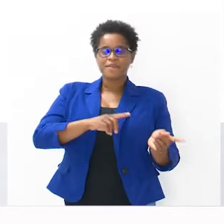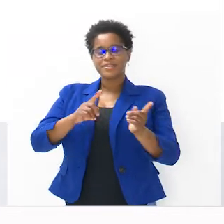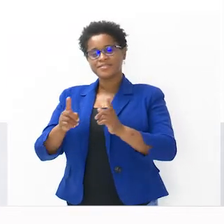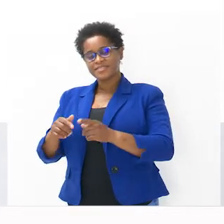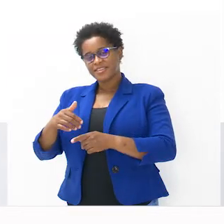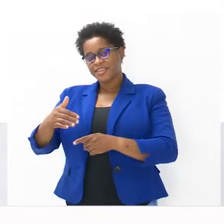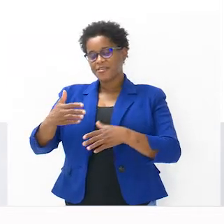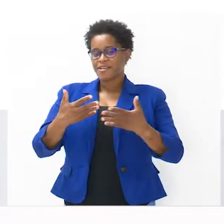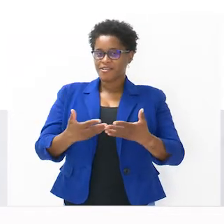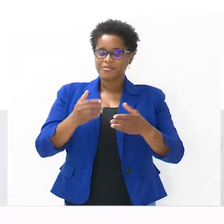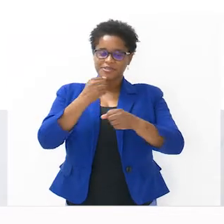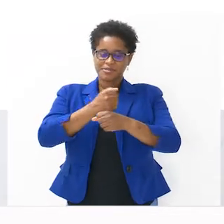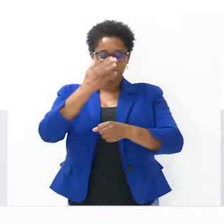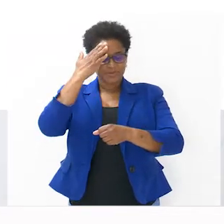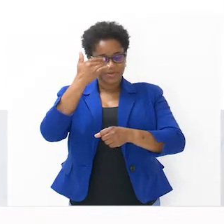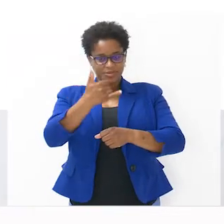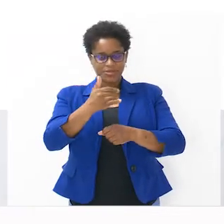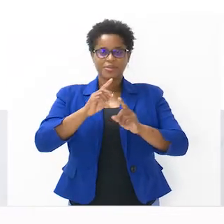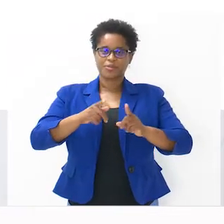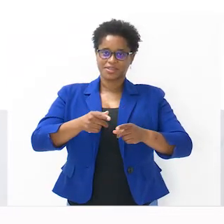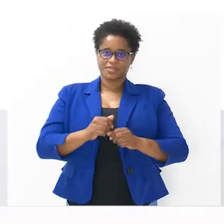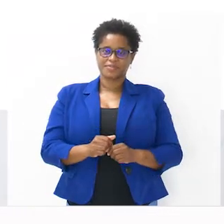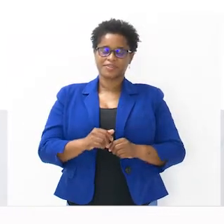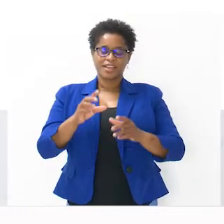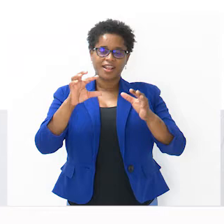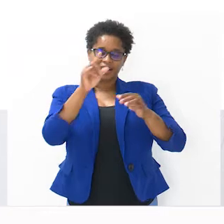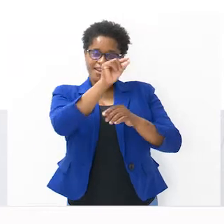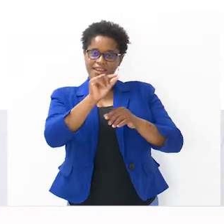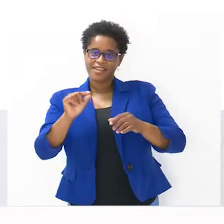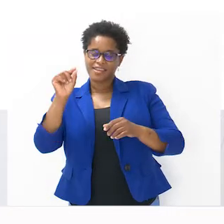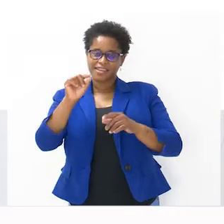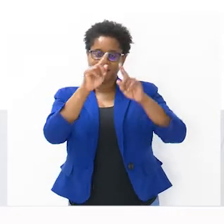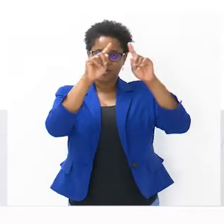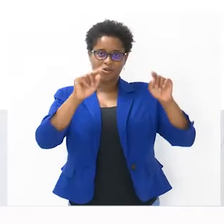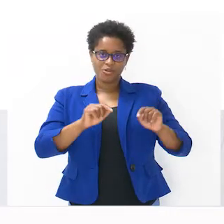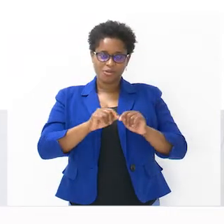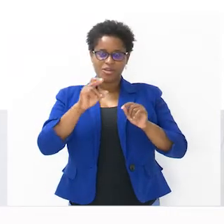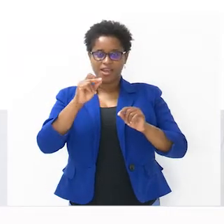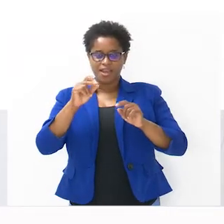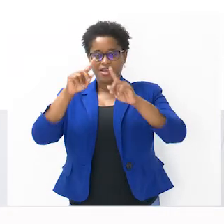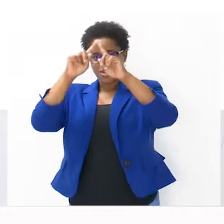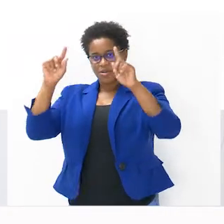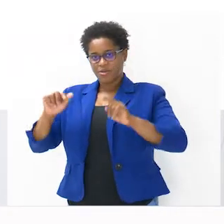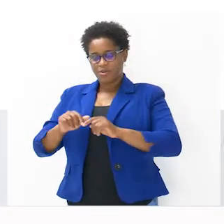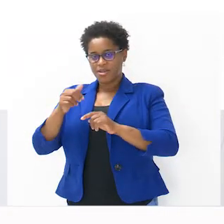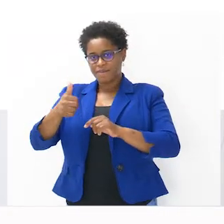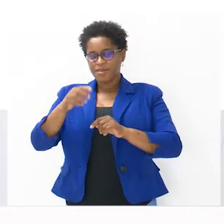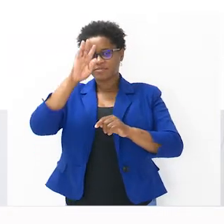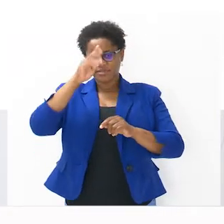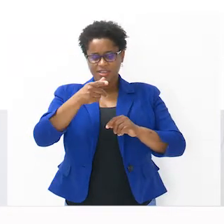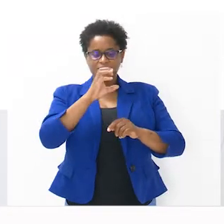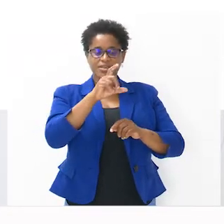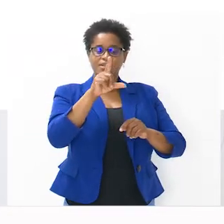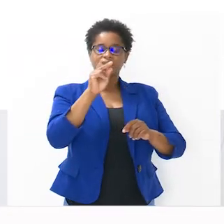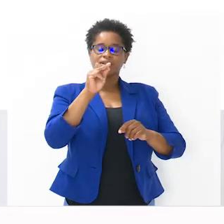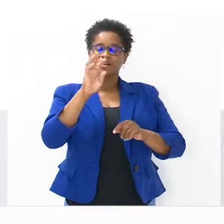agora para o exercício 2. Vamos lá. Liga a coluna A e B, tendo em conta a